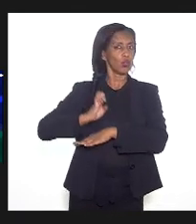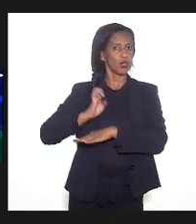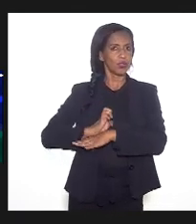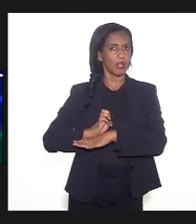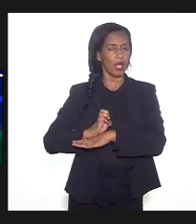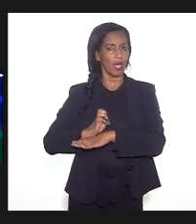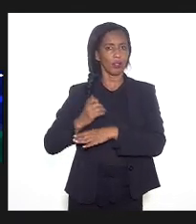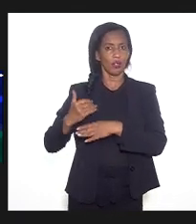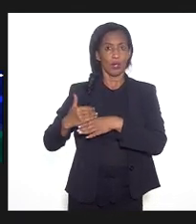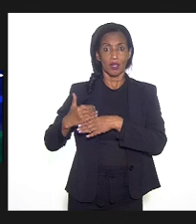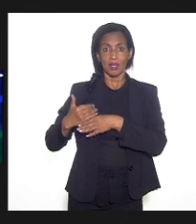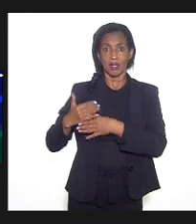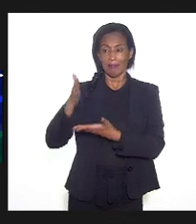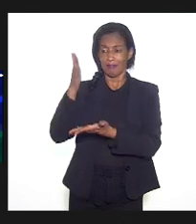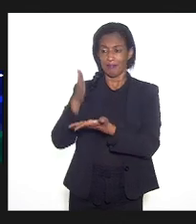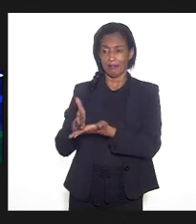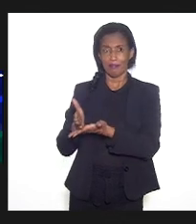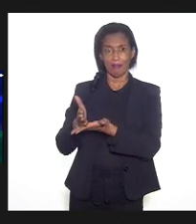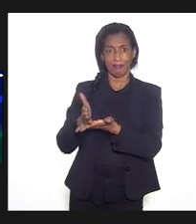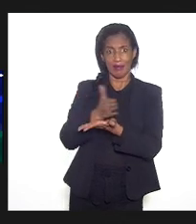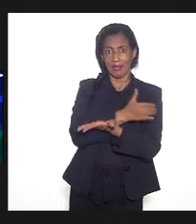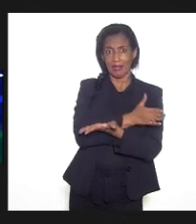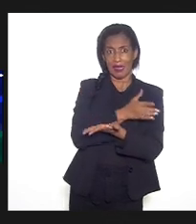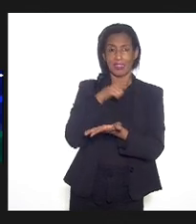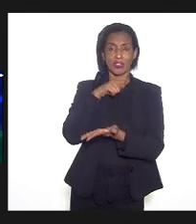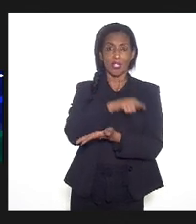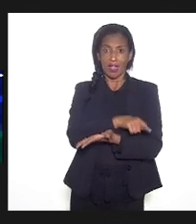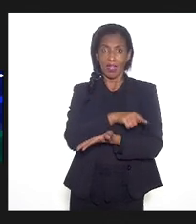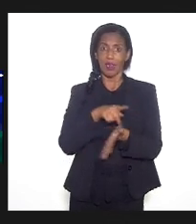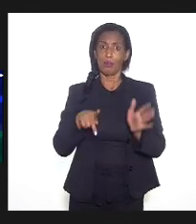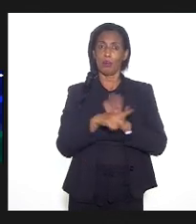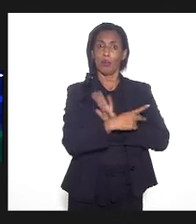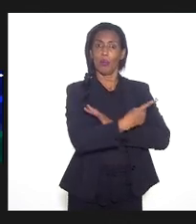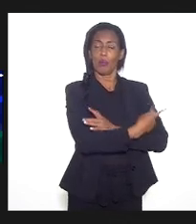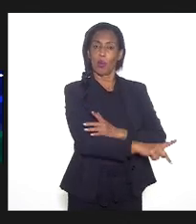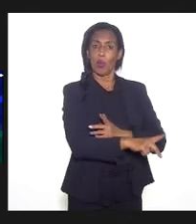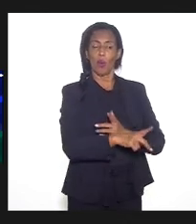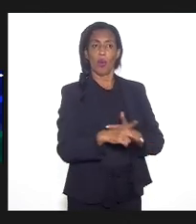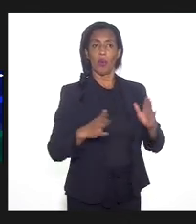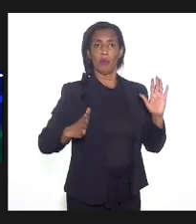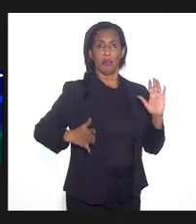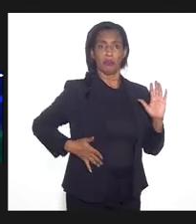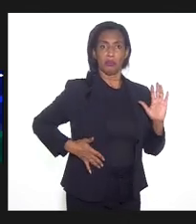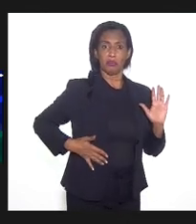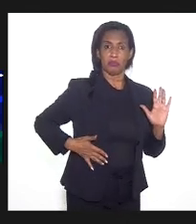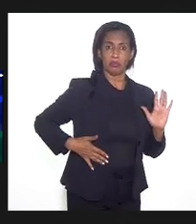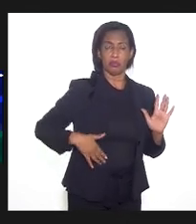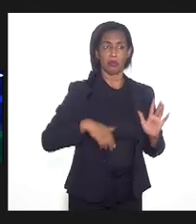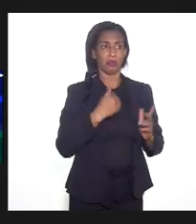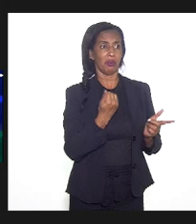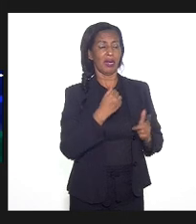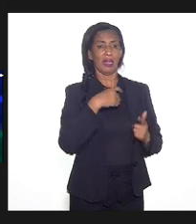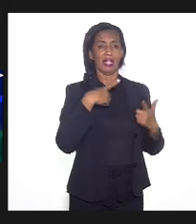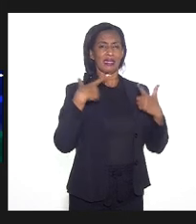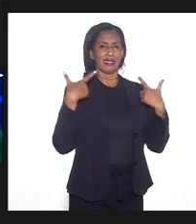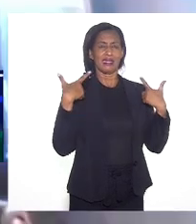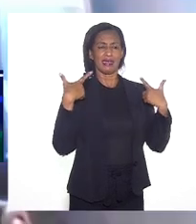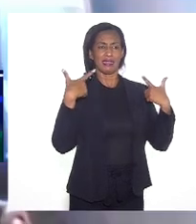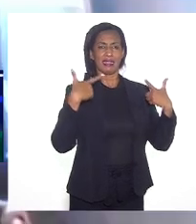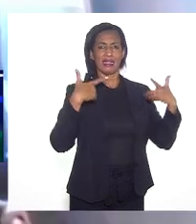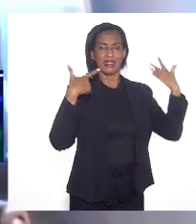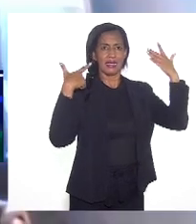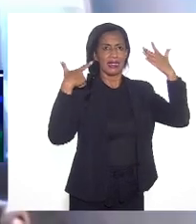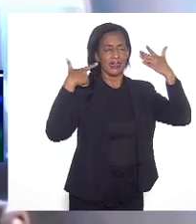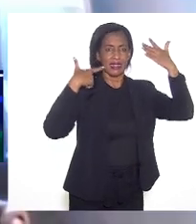inclusive, boa parcela do seu território é dominado, seja por traficantes, narcoterroristas,